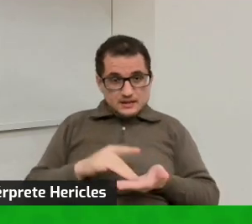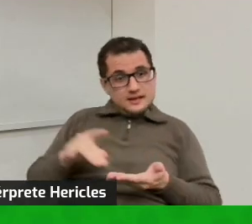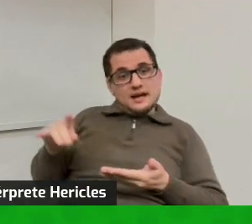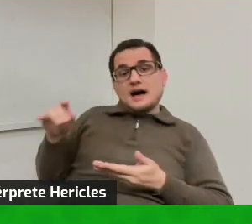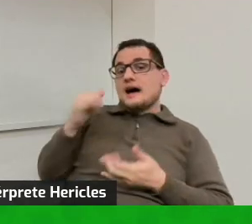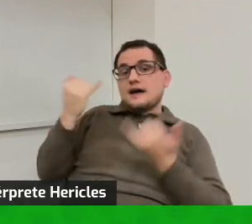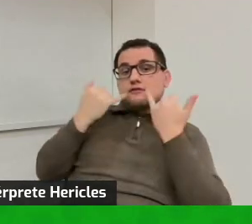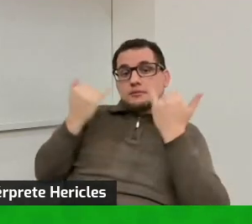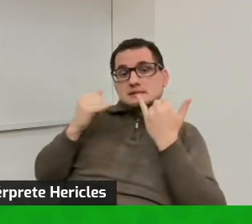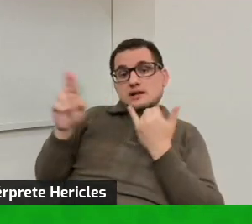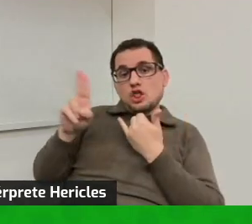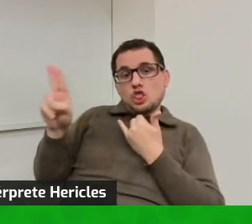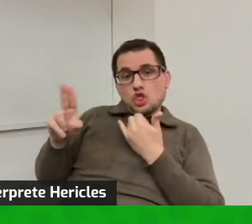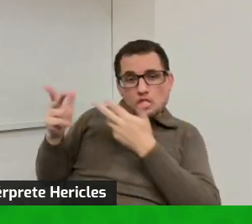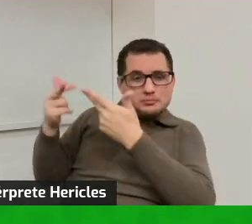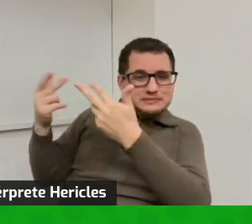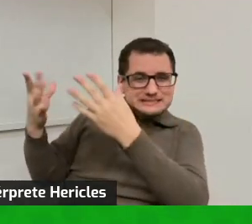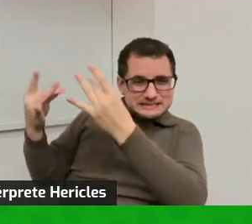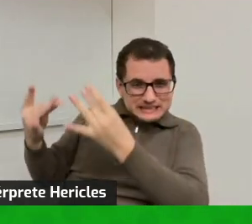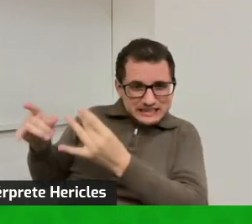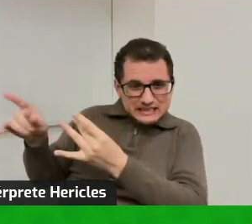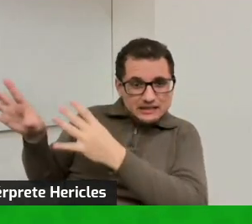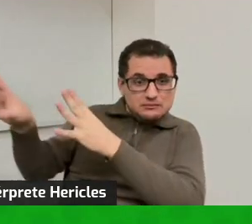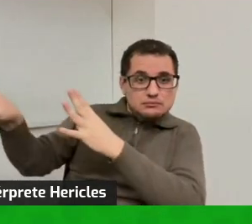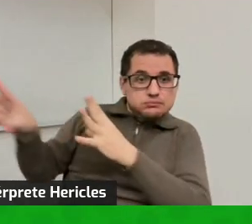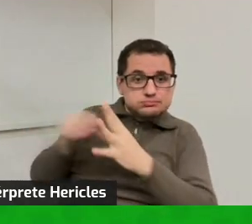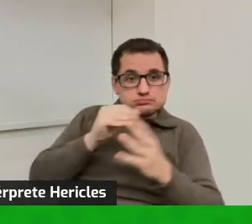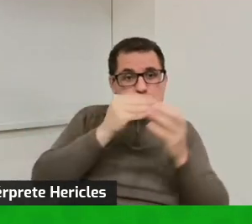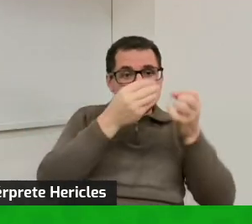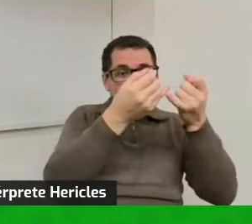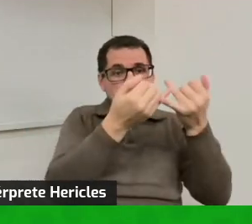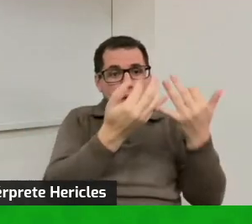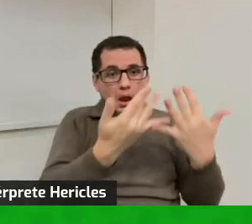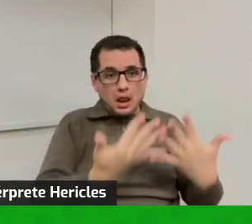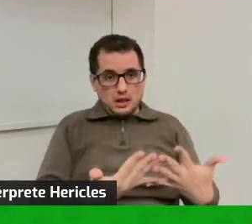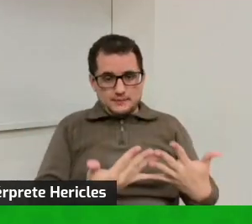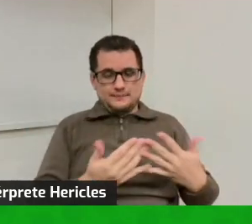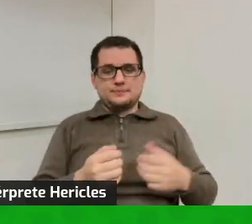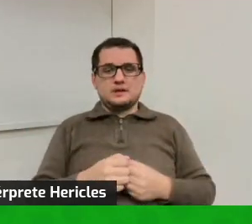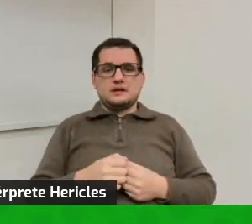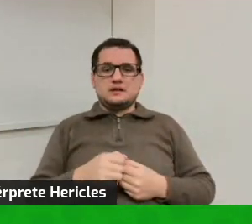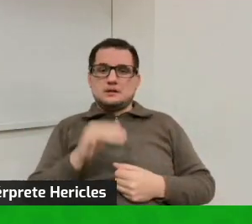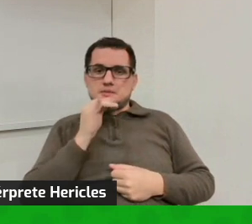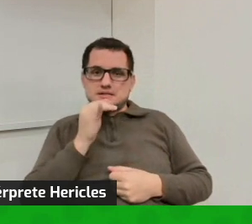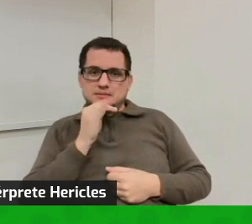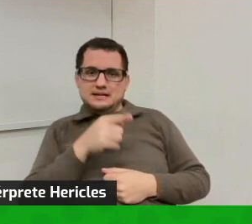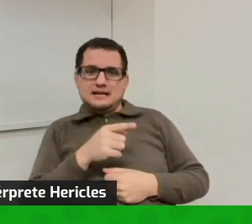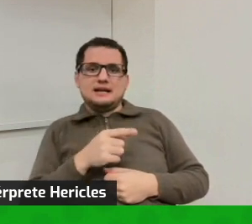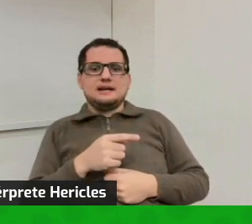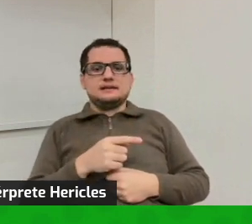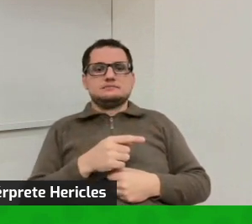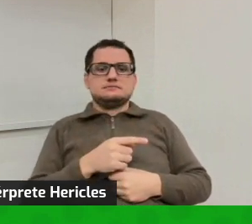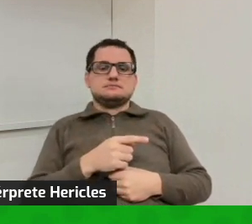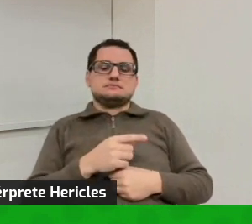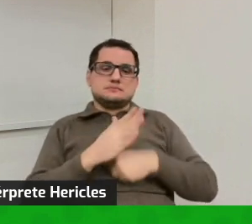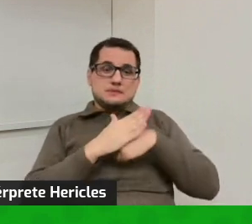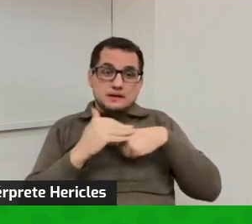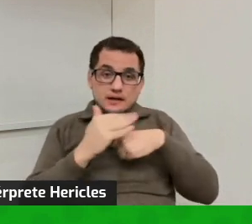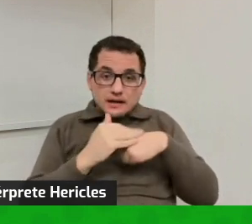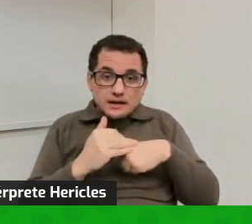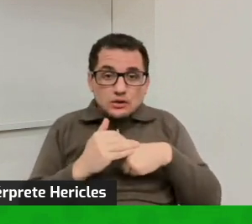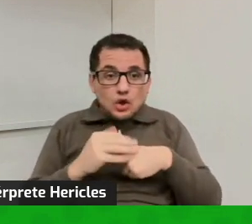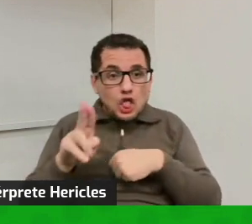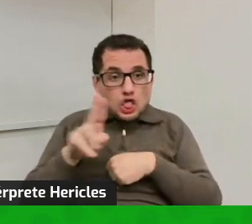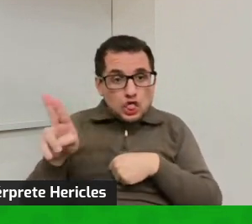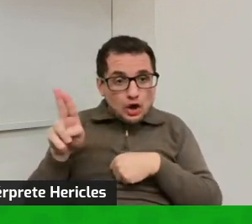Mas é mais ou menos nesse formato que a gente vai ter a nossa carta. Então, prezados, o nome ali entre as setas, rua